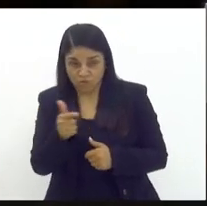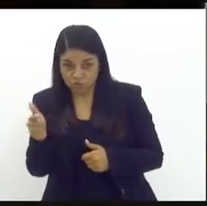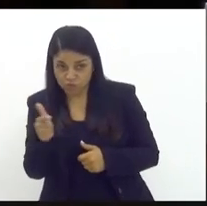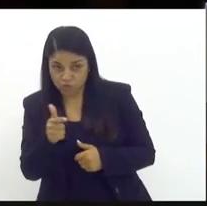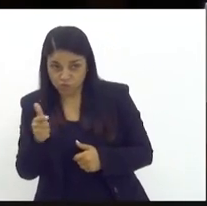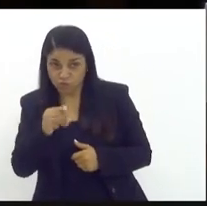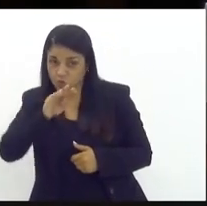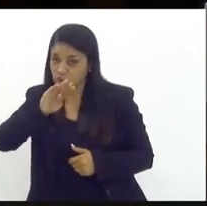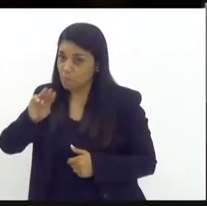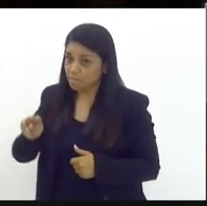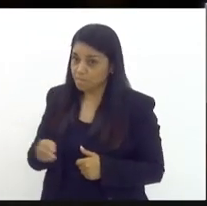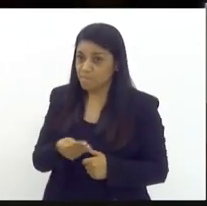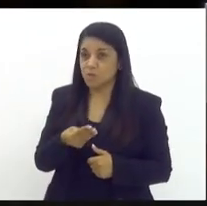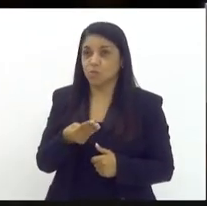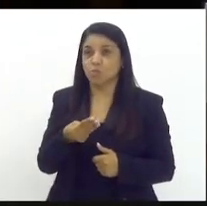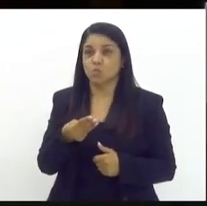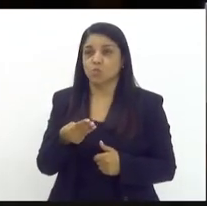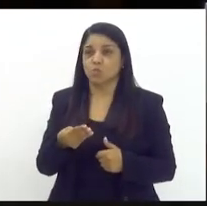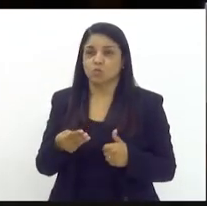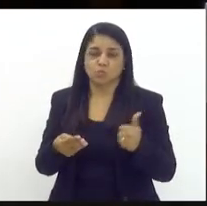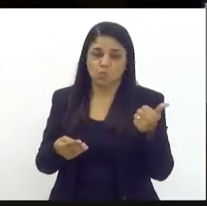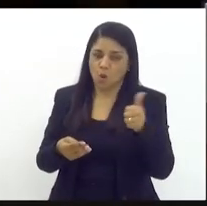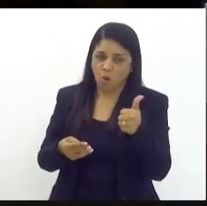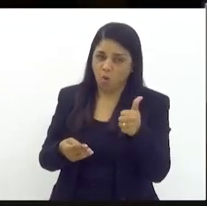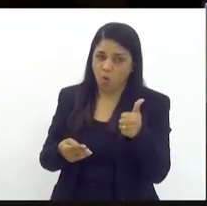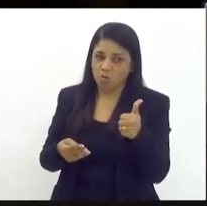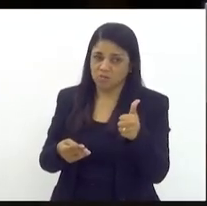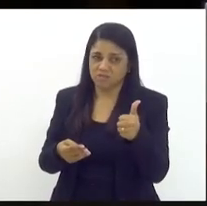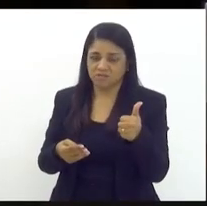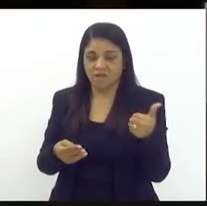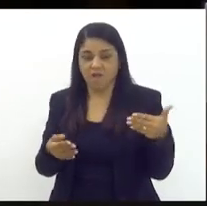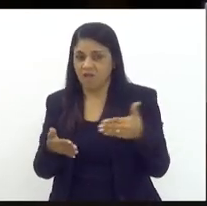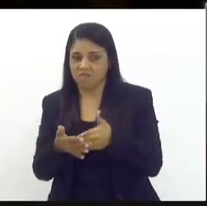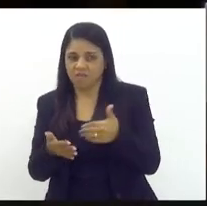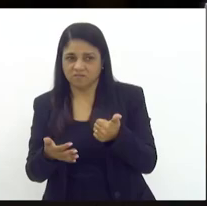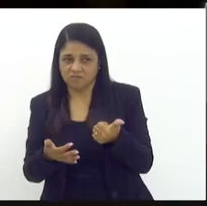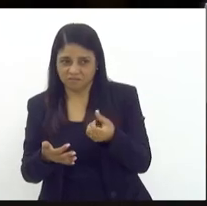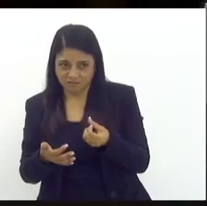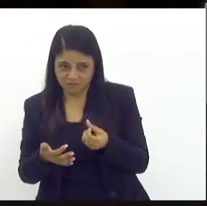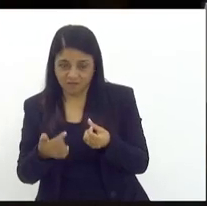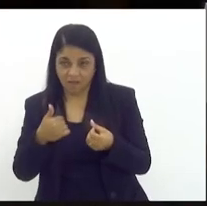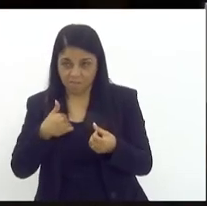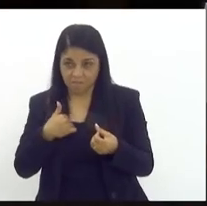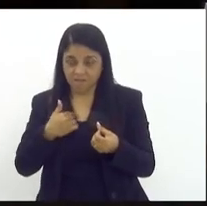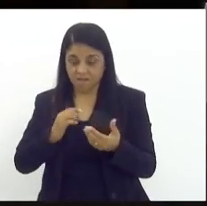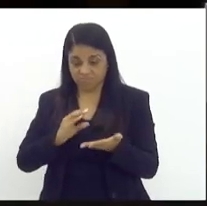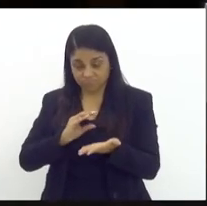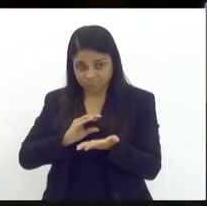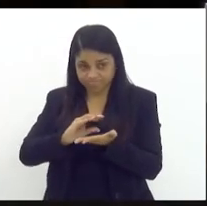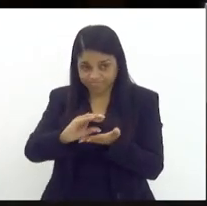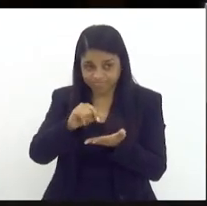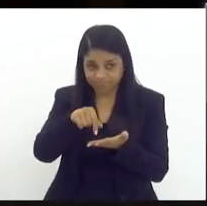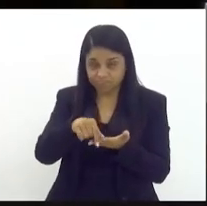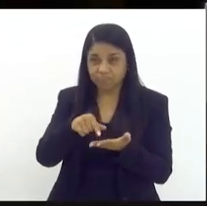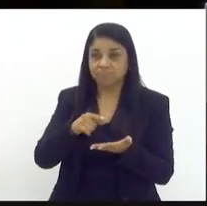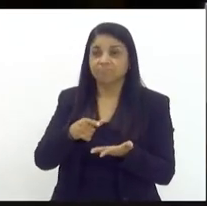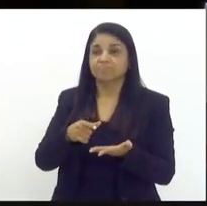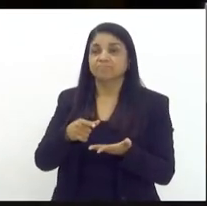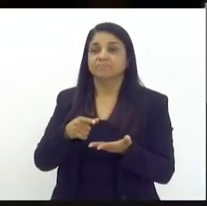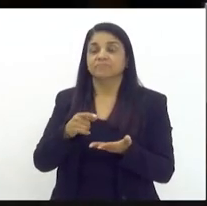não é 11 porque agora de 11 a 16 dá 14 minha carga entre contribuição previdenciária